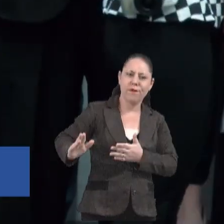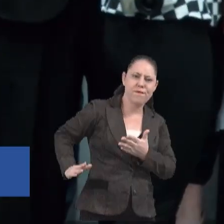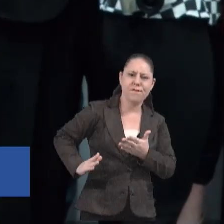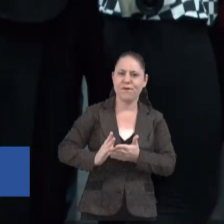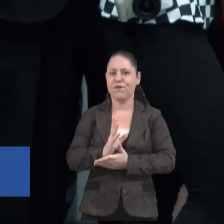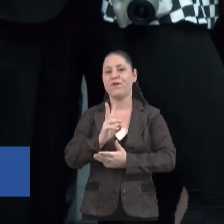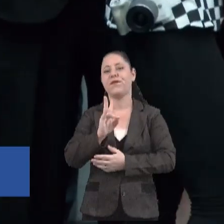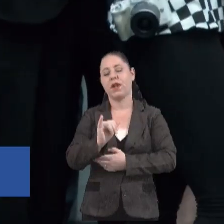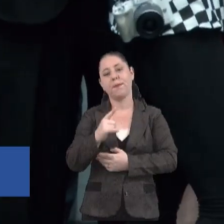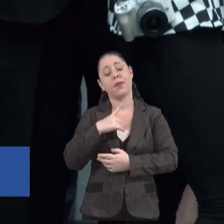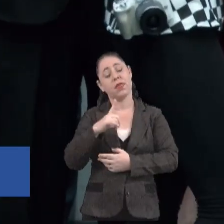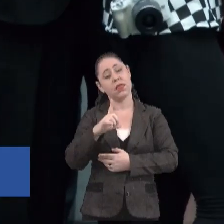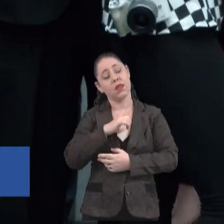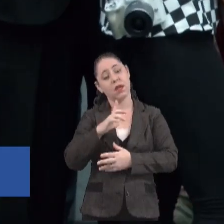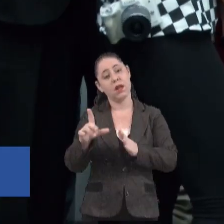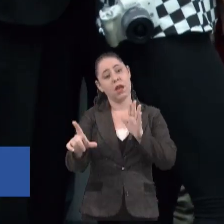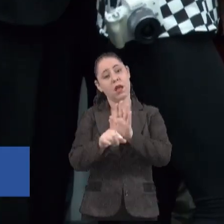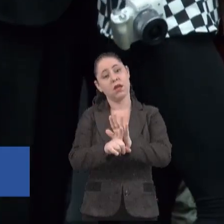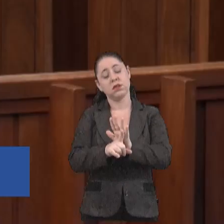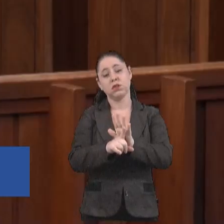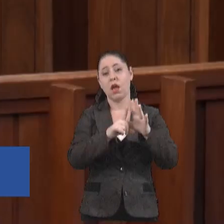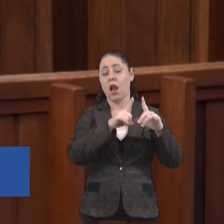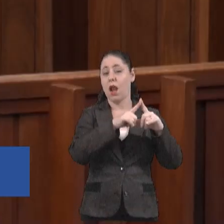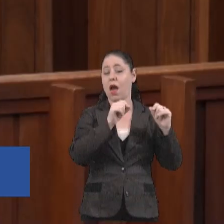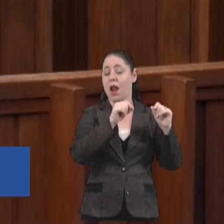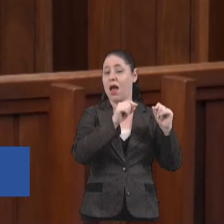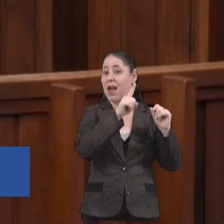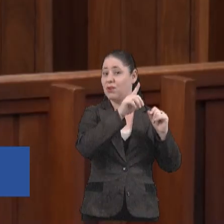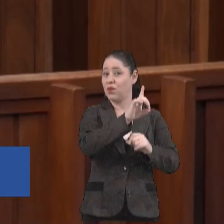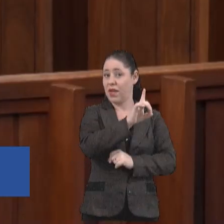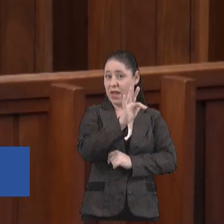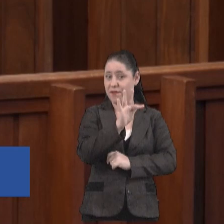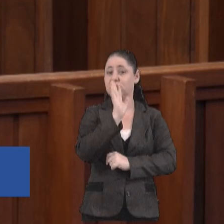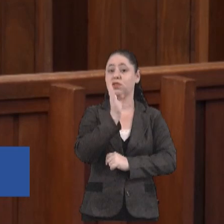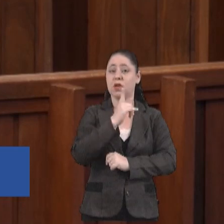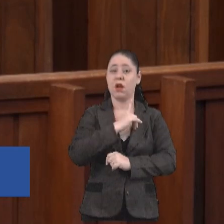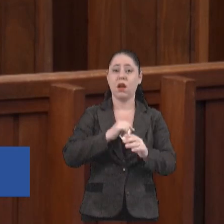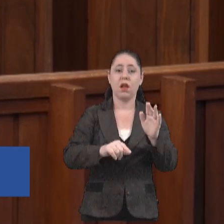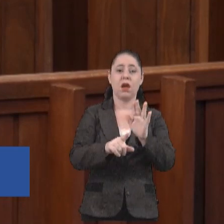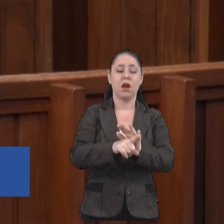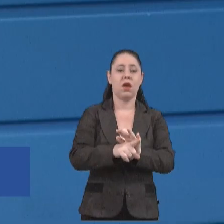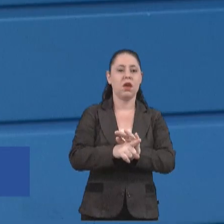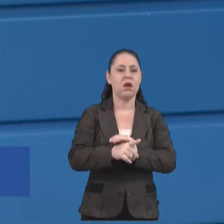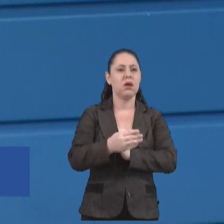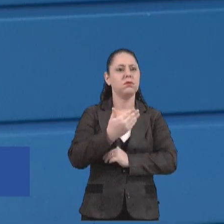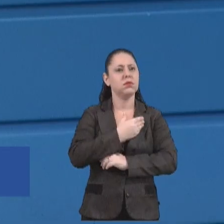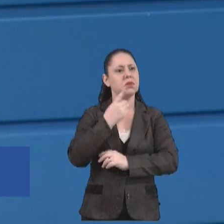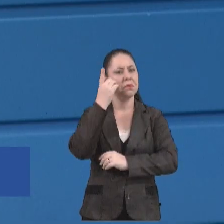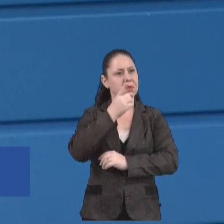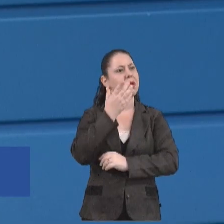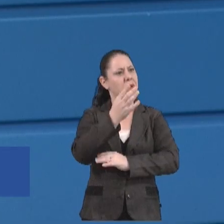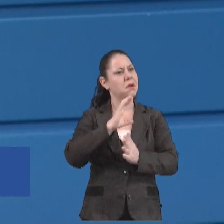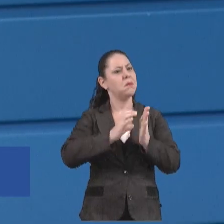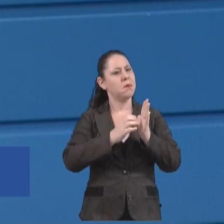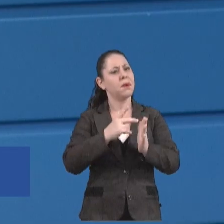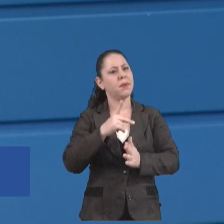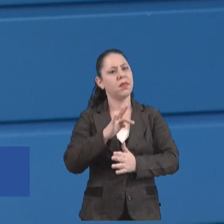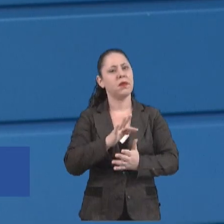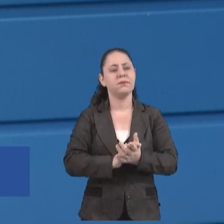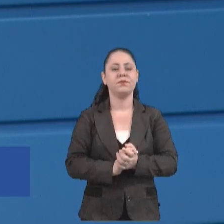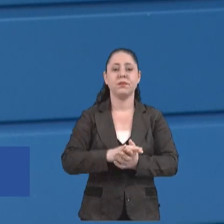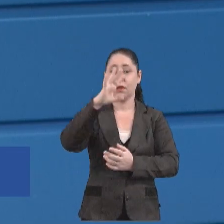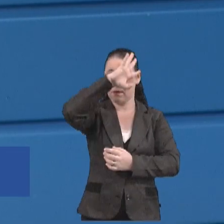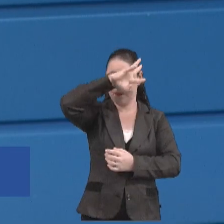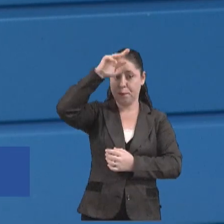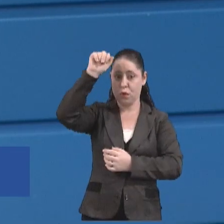porque já existe uma lei. Distrito Federal já é lei, inclusive de um deputado, colega do vosso partido. O Mato Grosso do